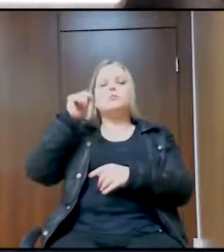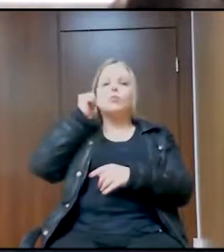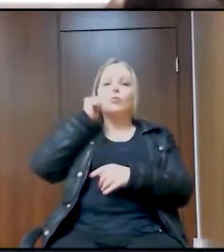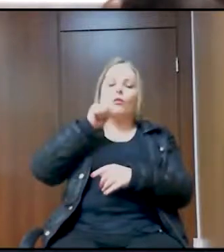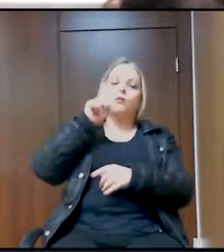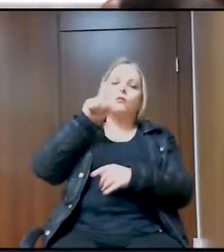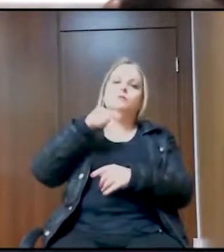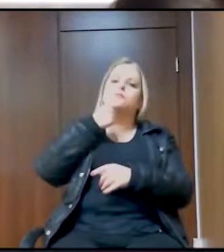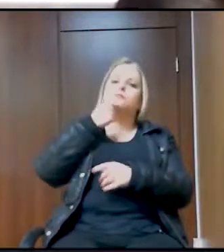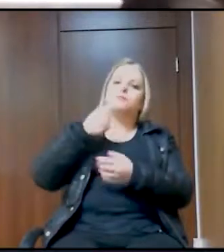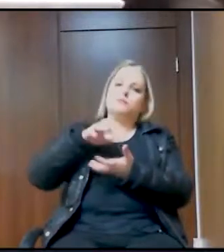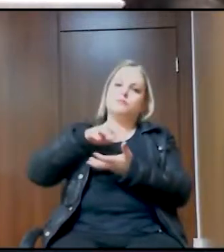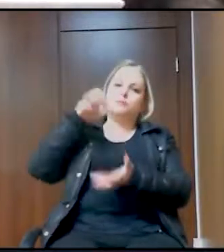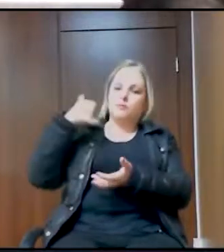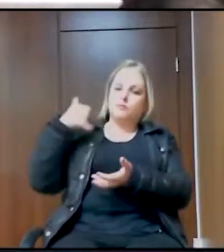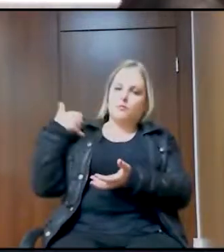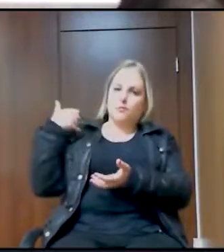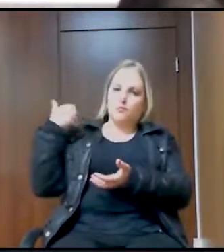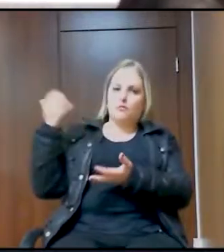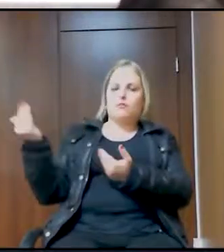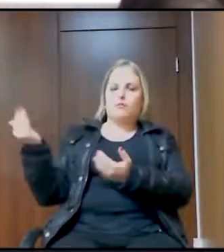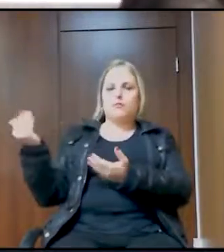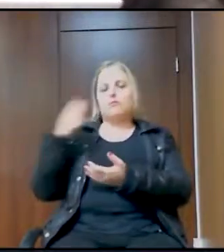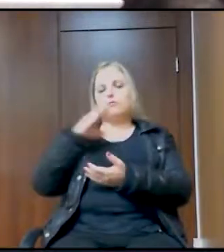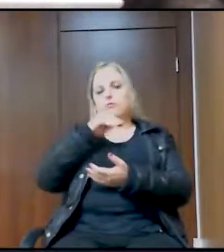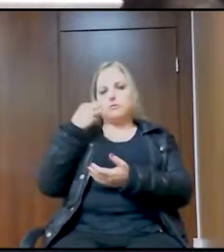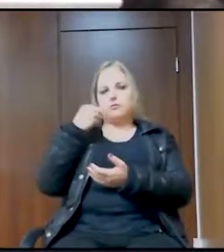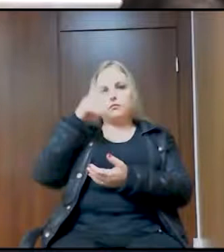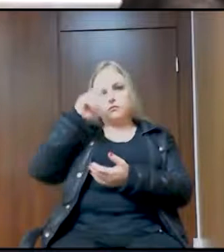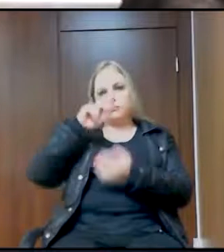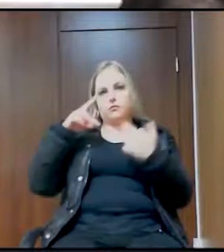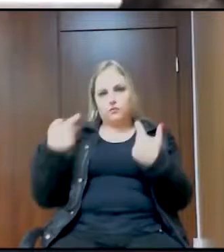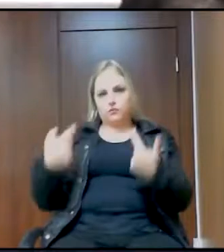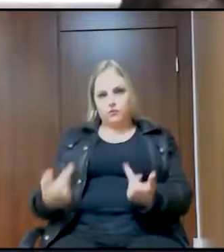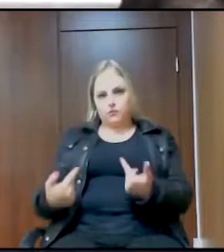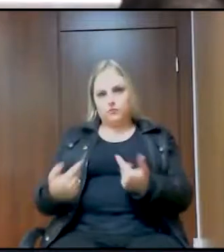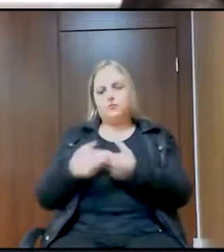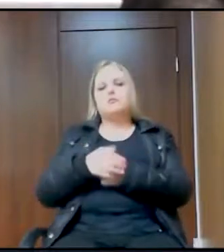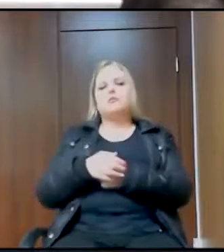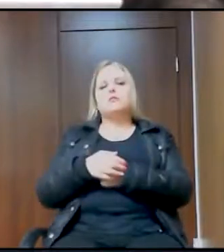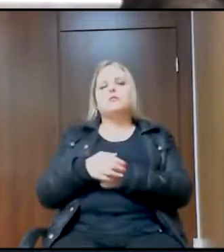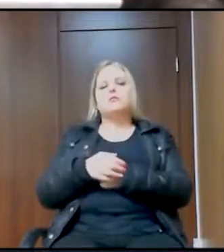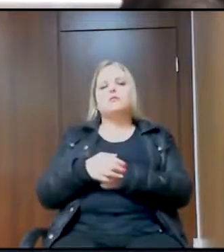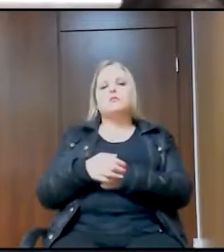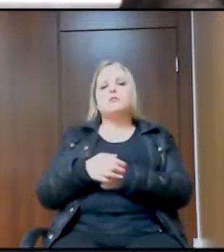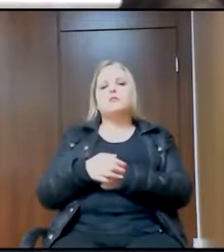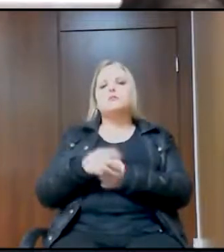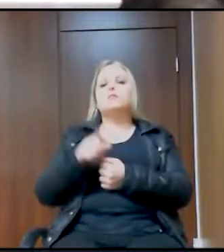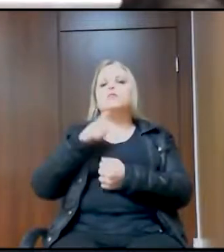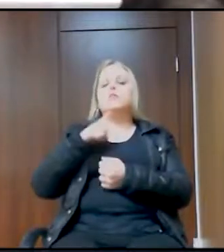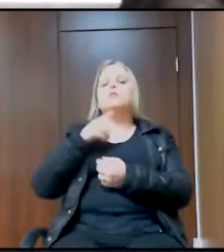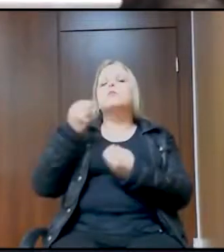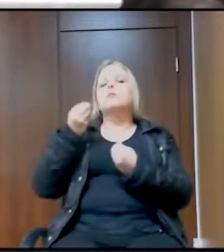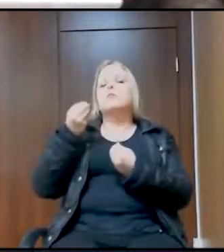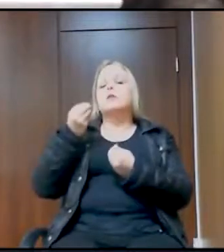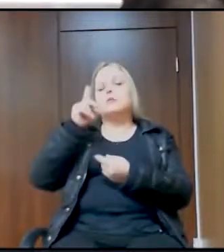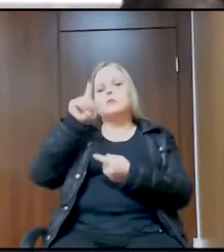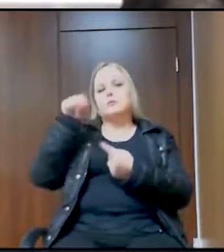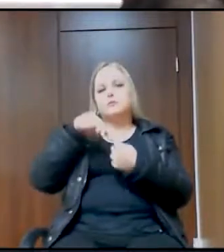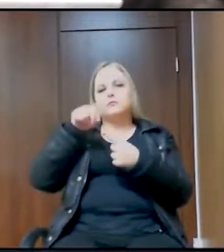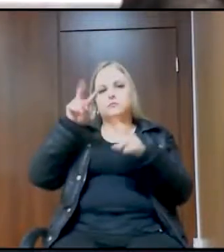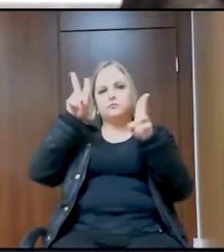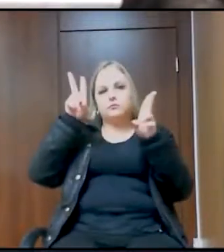no Núcleo da Infância e da Juventude e no Núcleo de Cidadania e Direitos Humanos, né, que tem como objeto temas